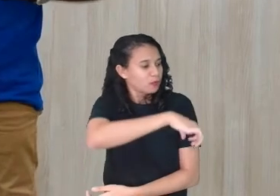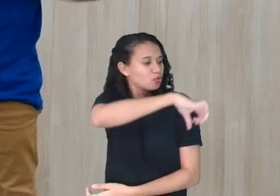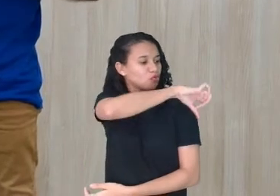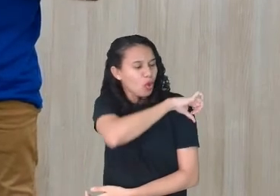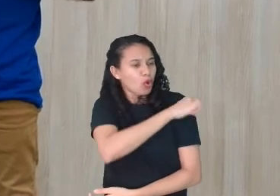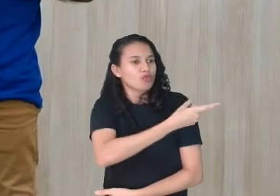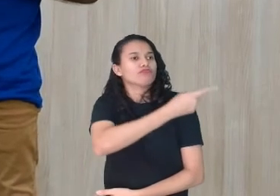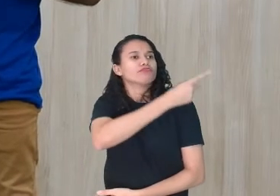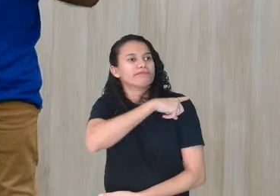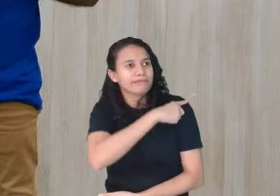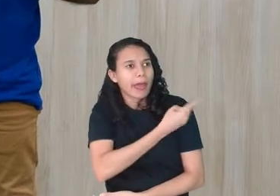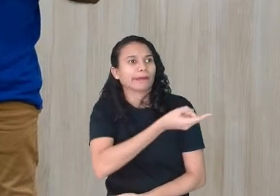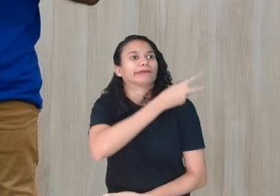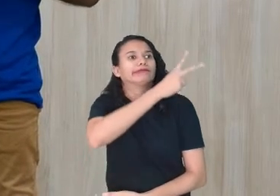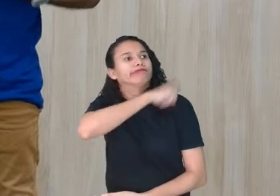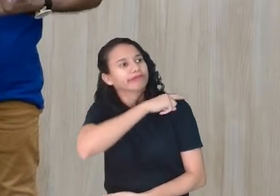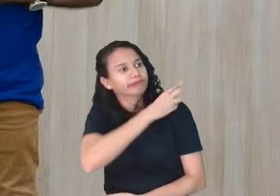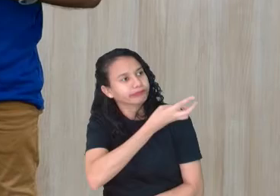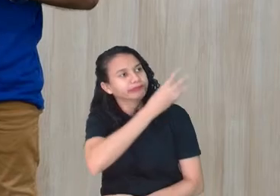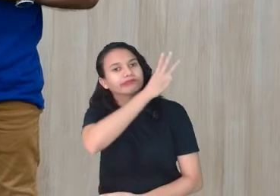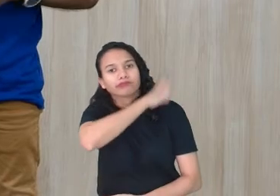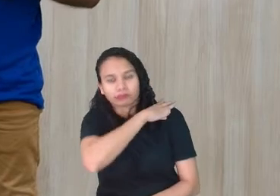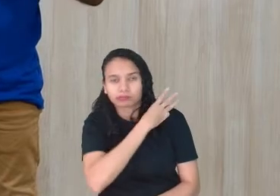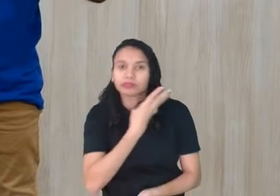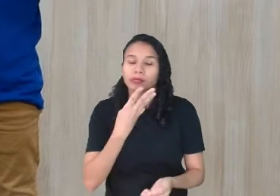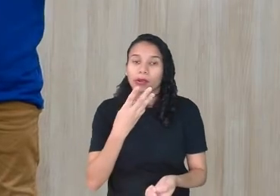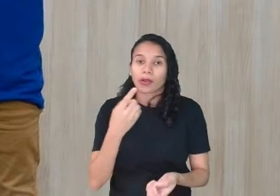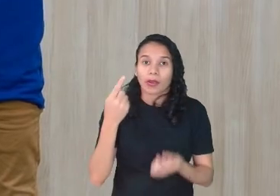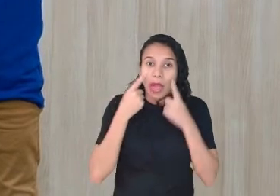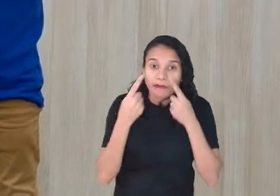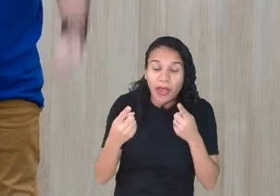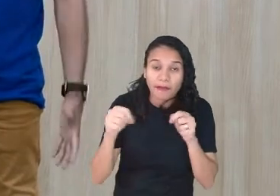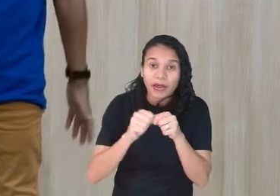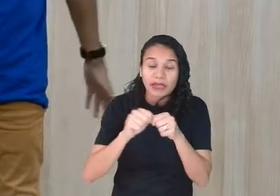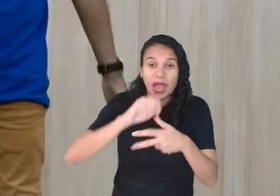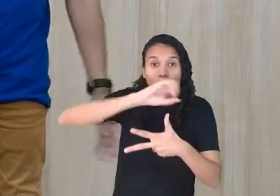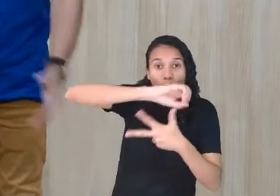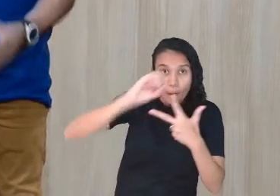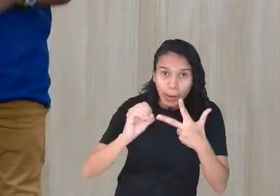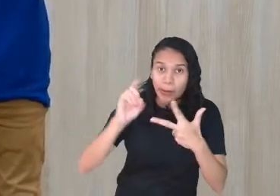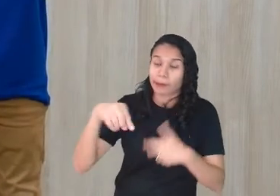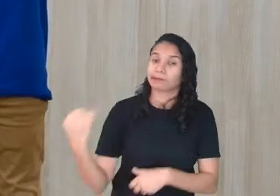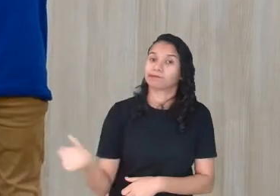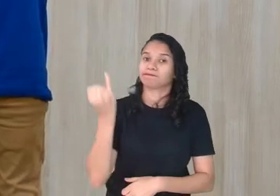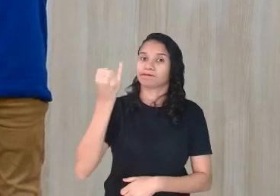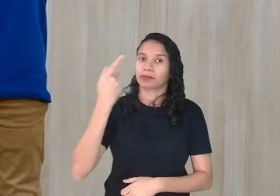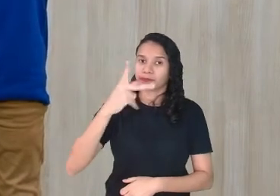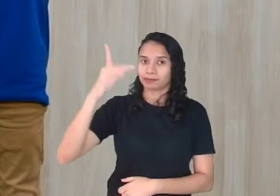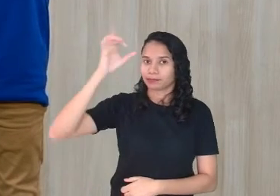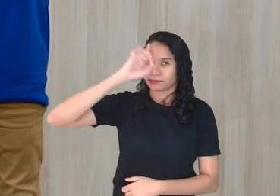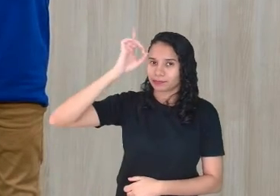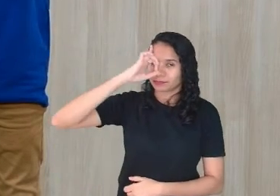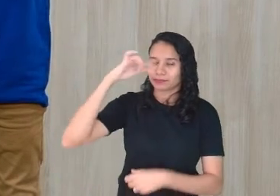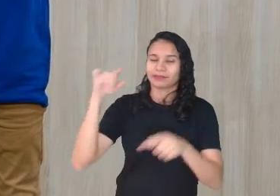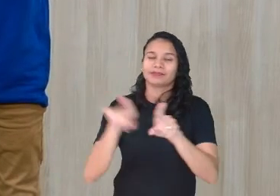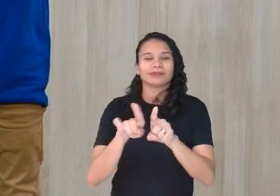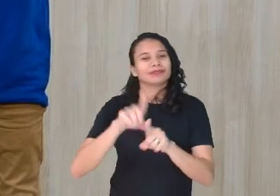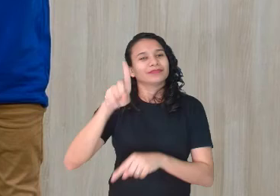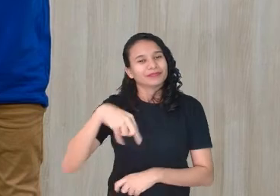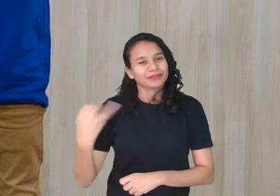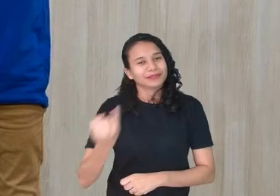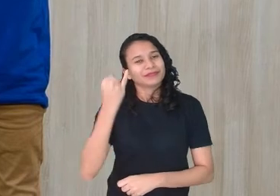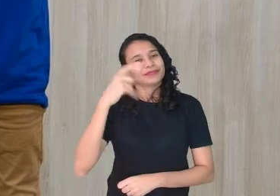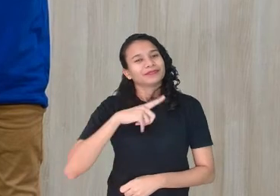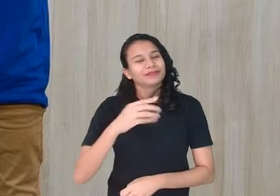no primeiro ano, vê no segundo, vê no terceiro, vai fazer o Enem, isso é importante. E no seu dia a dia, que é o mais importante, está